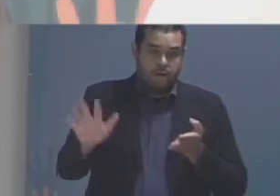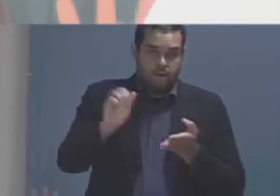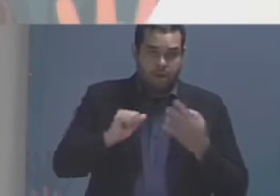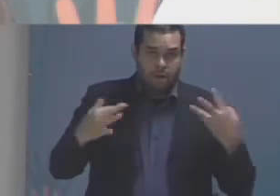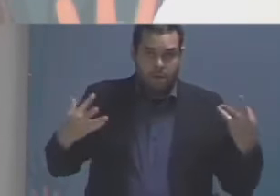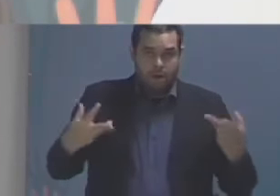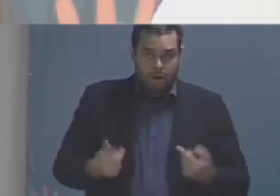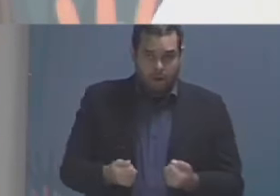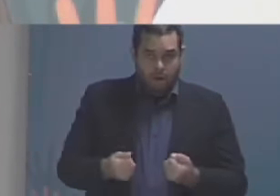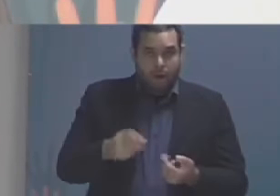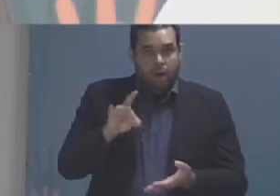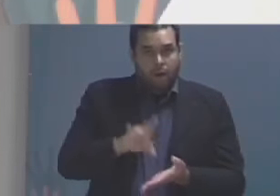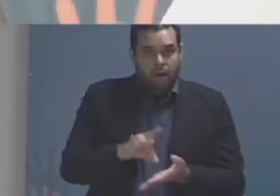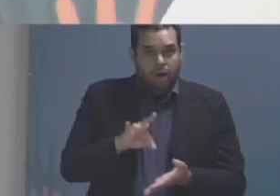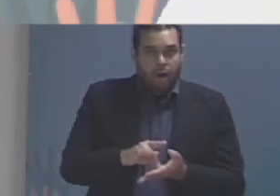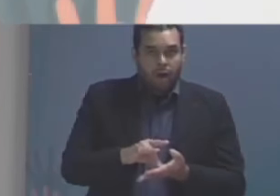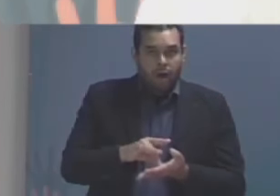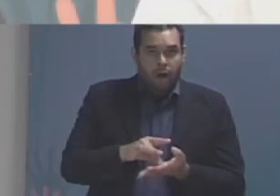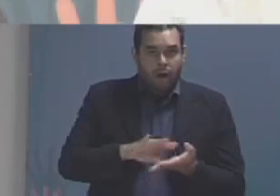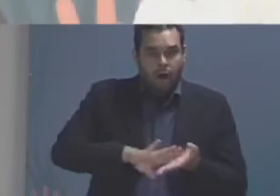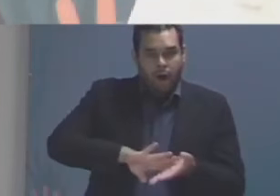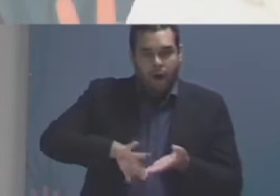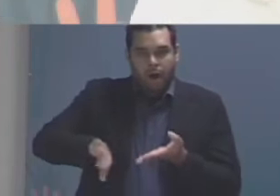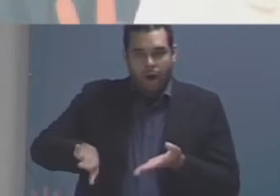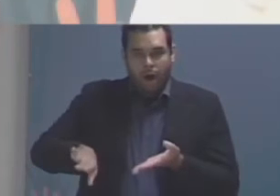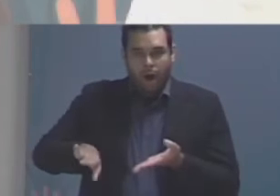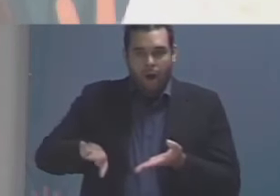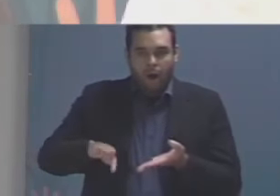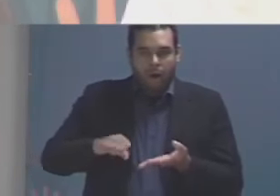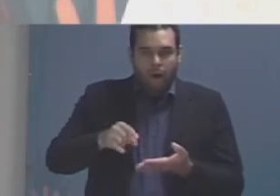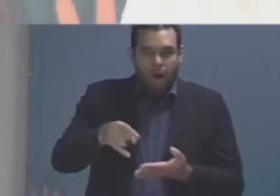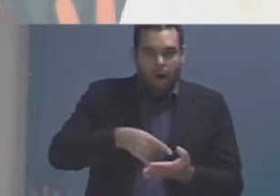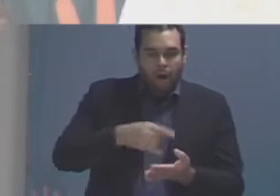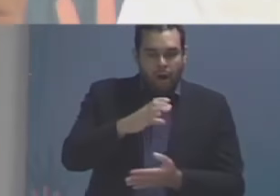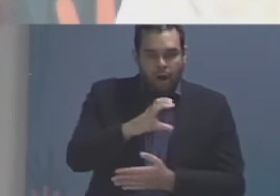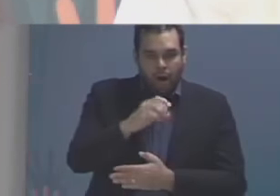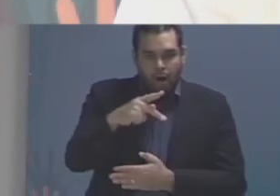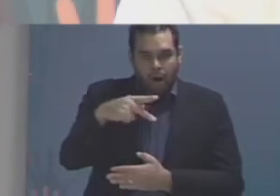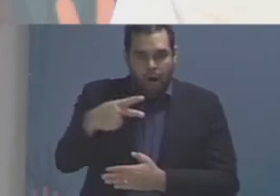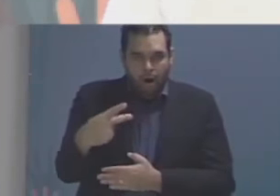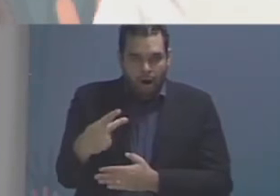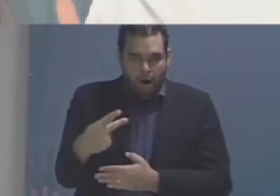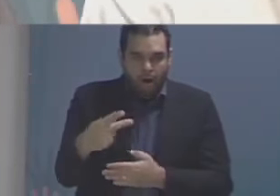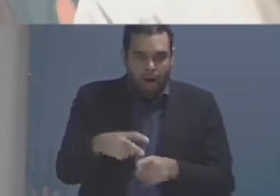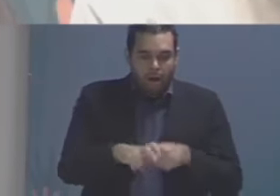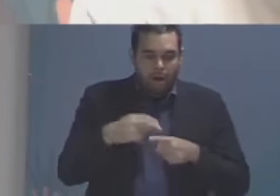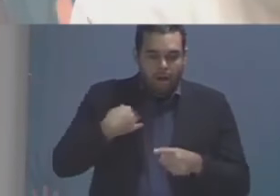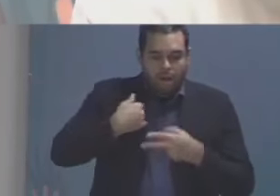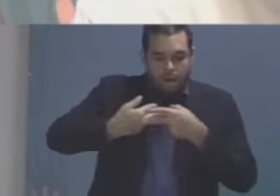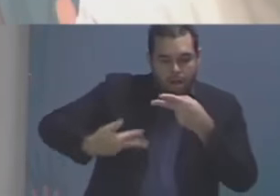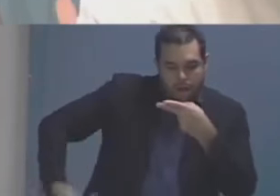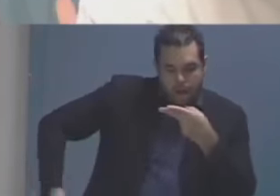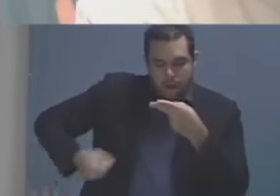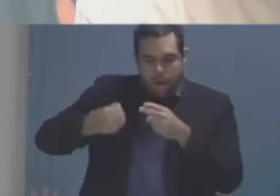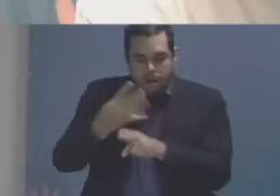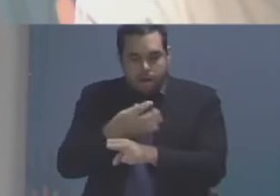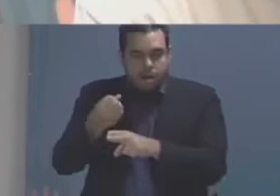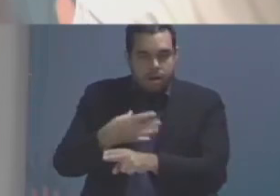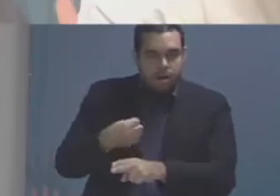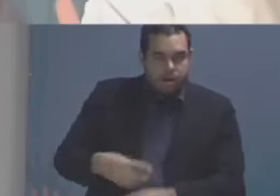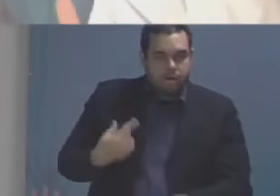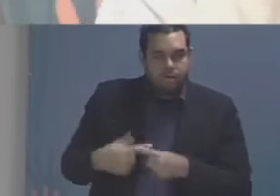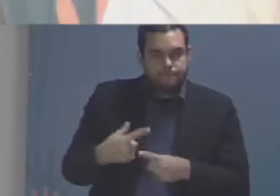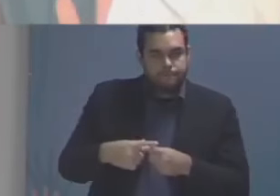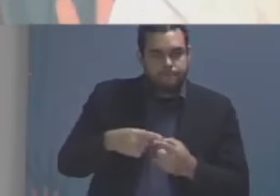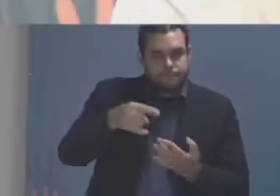tudo, absolutamente tudo, nós retiramos do caderno do CNP e fizemos uma série de inovações. Por que isso?